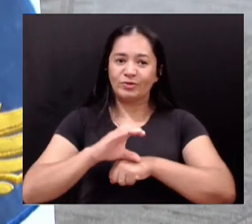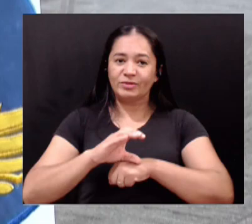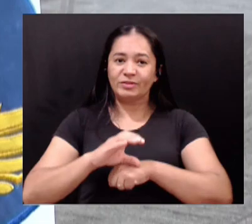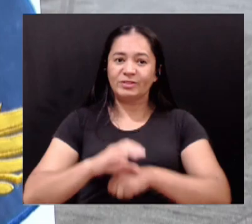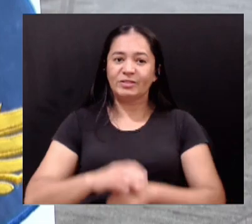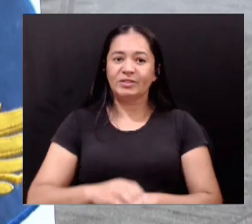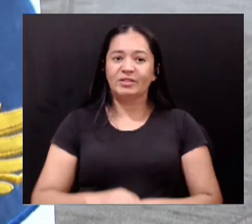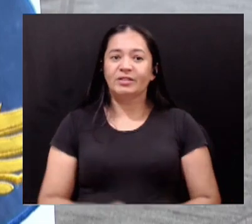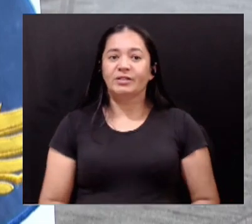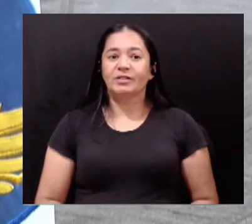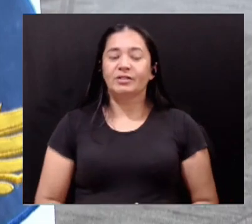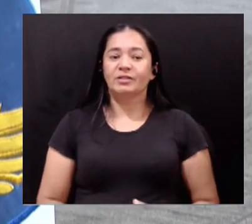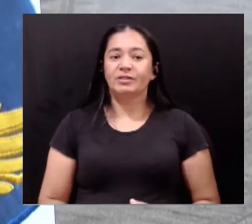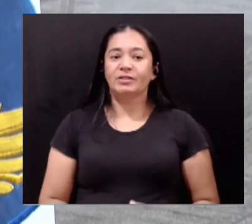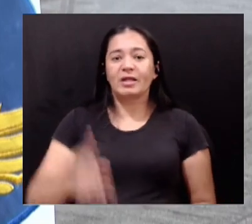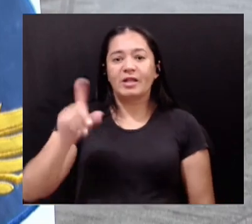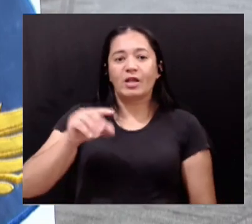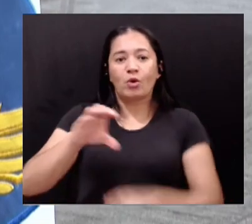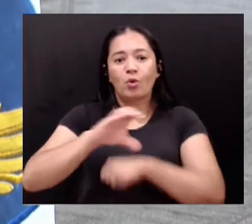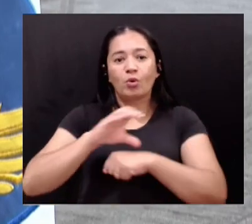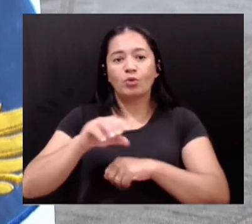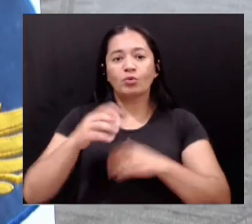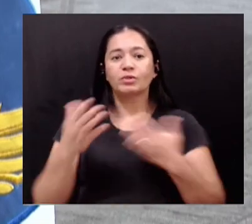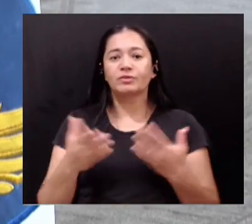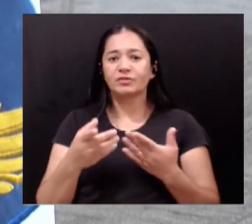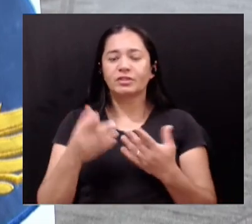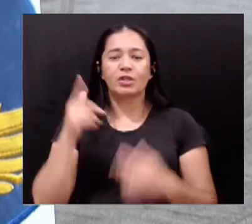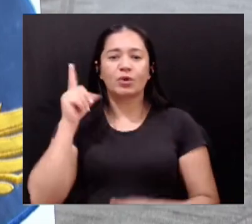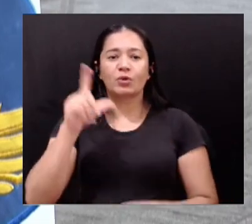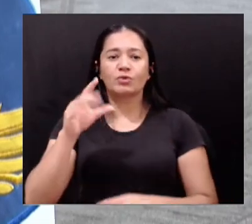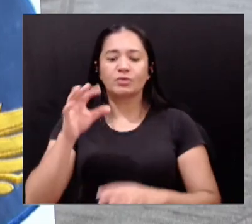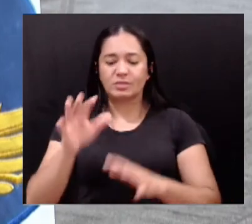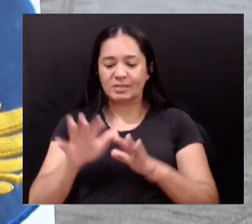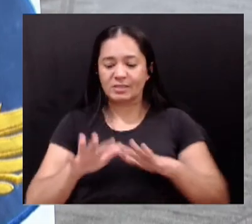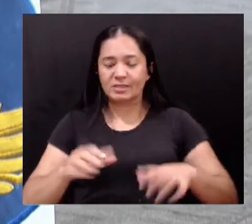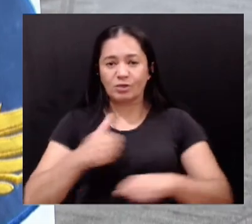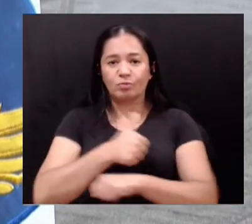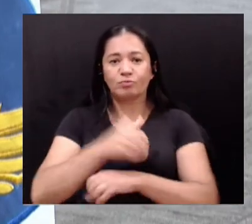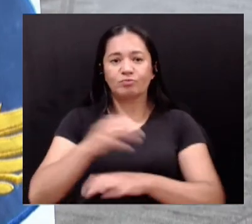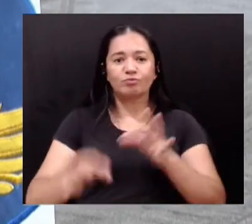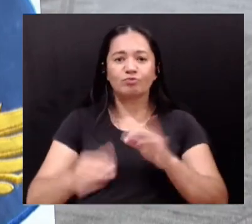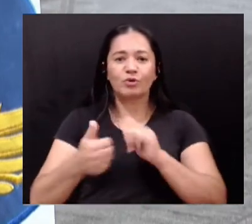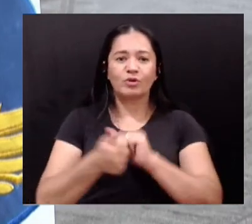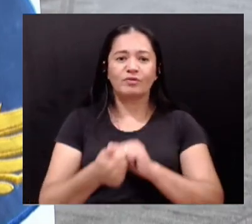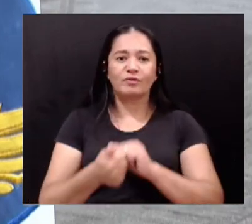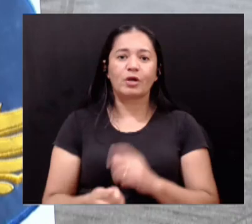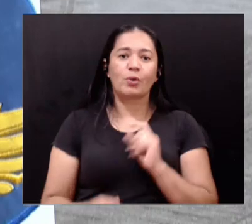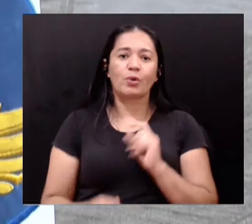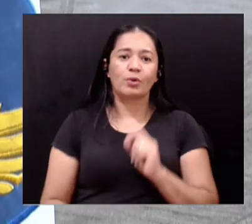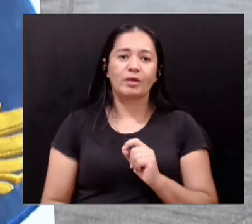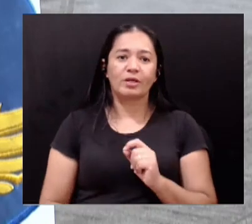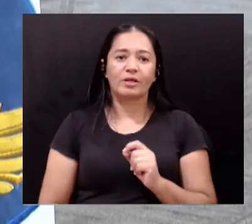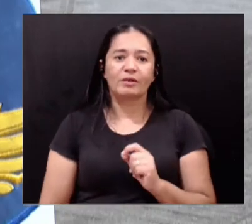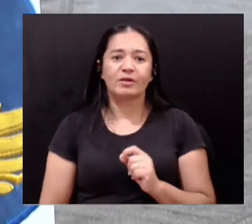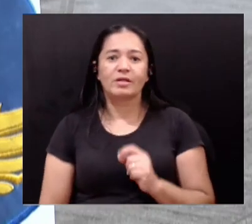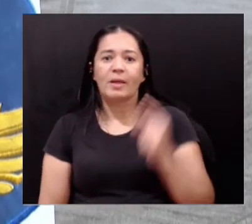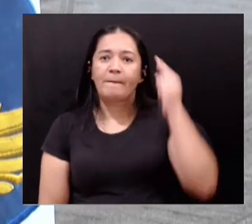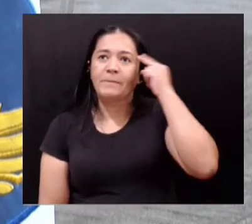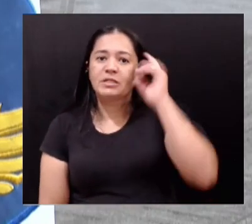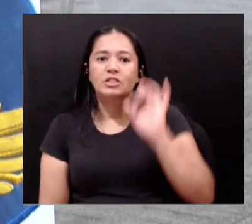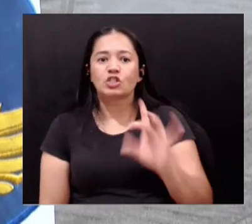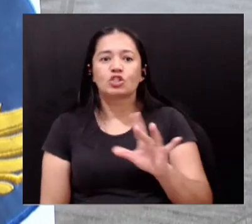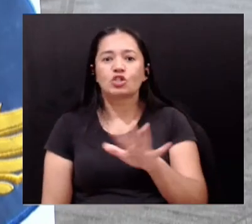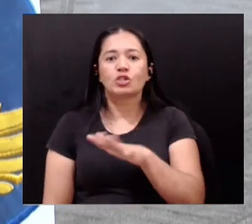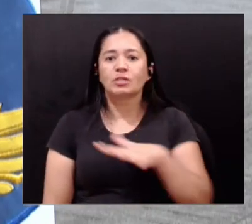um curso que, para você poder ser um jurista qualificado, você não pode pensar o direito somente no âmbito individual,